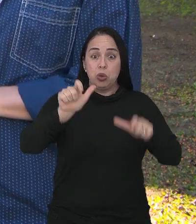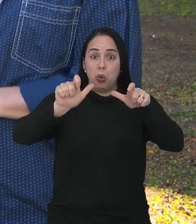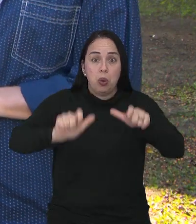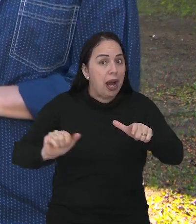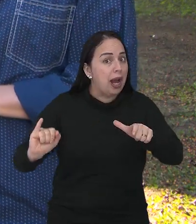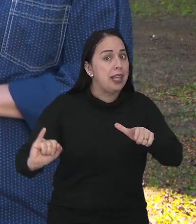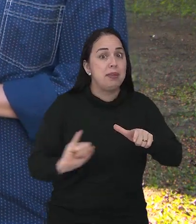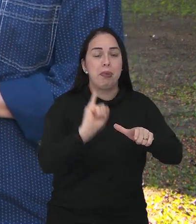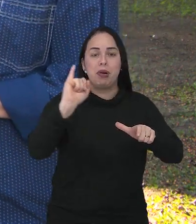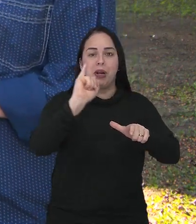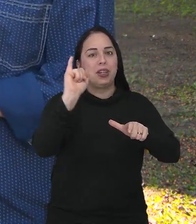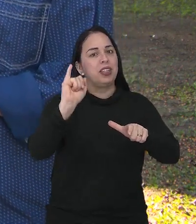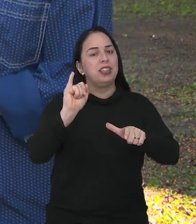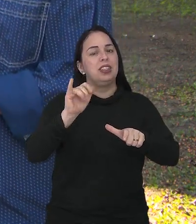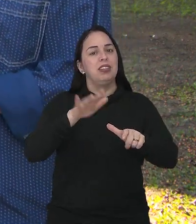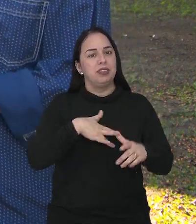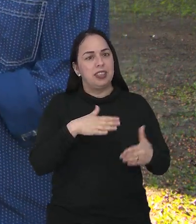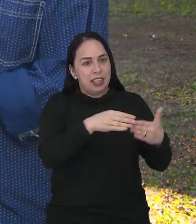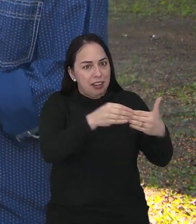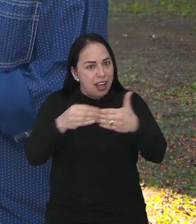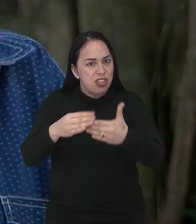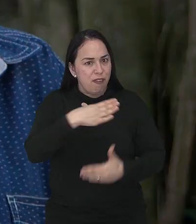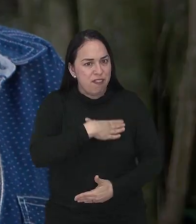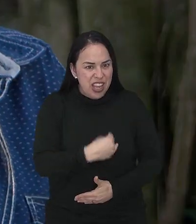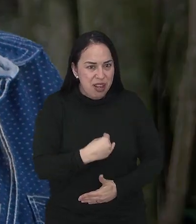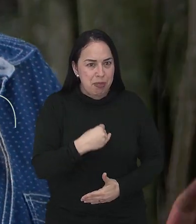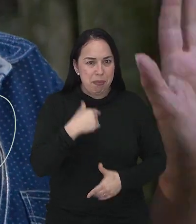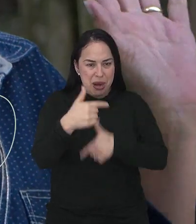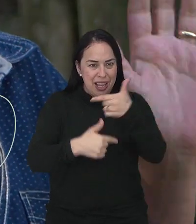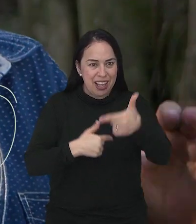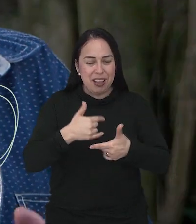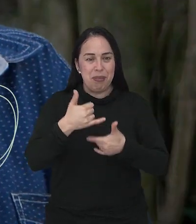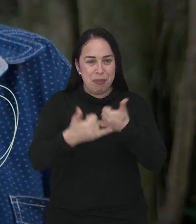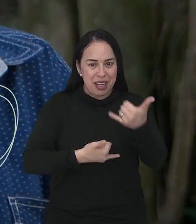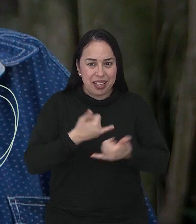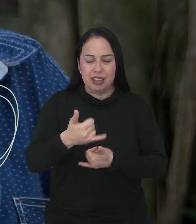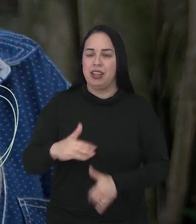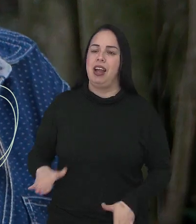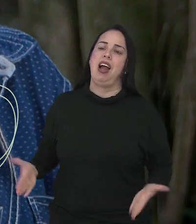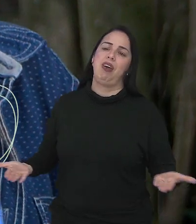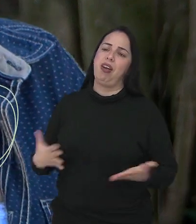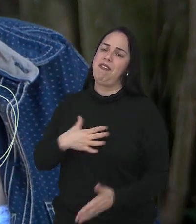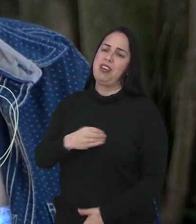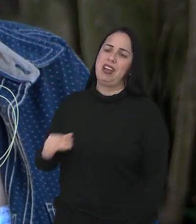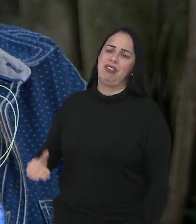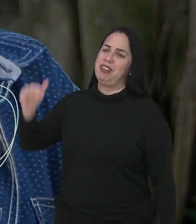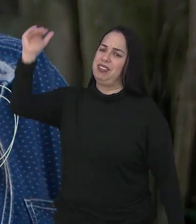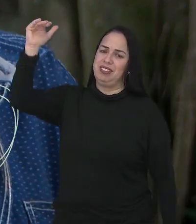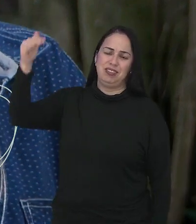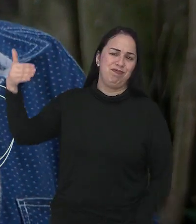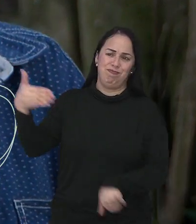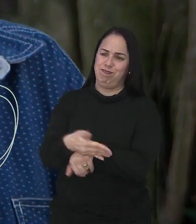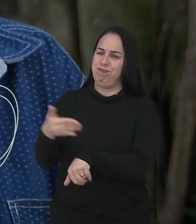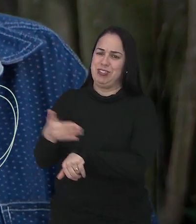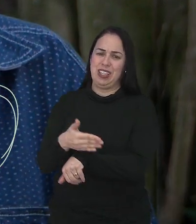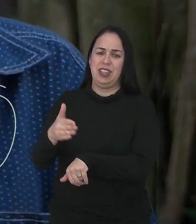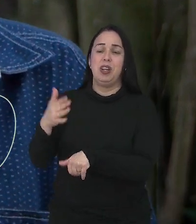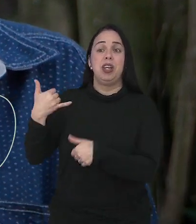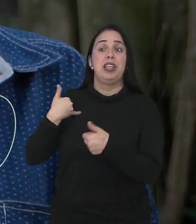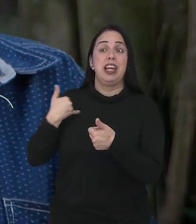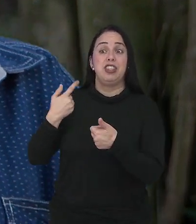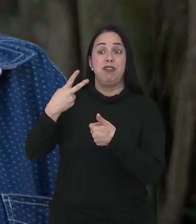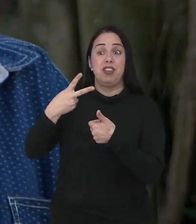faz parte da sua vida. Você traz seus filhos para brincar aqui no Parque da Cidade? Ah, meus filhos estão enormes agora. Não vem mais. Não vem mais. Eu tenho um de 21 e